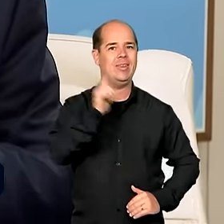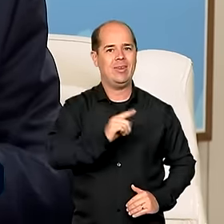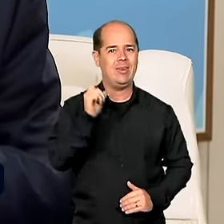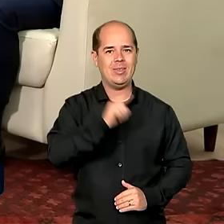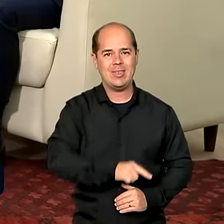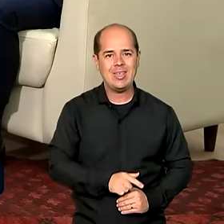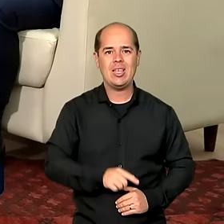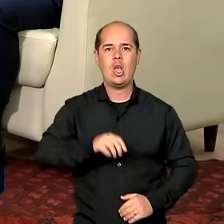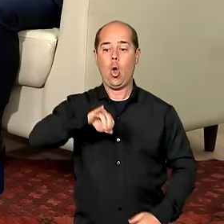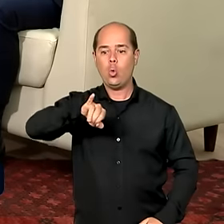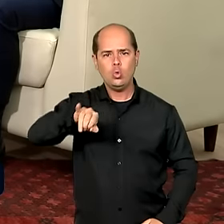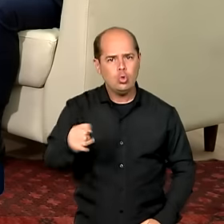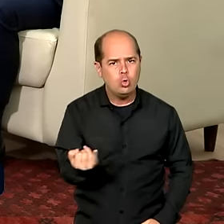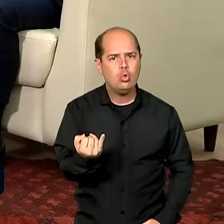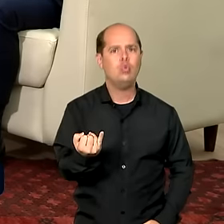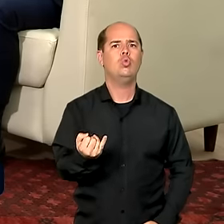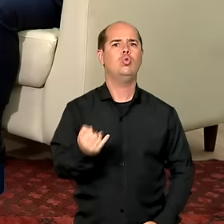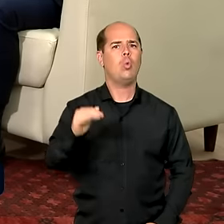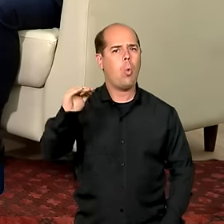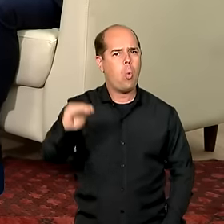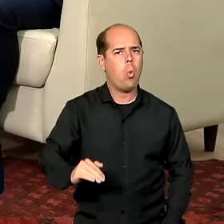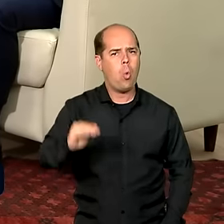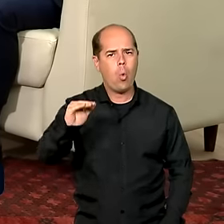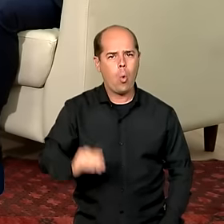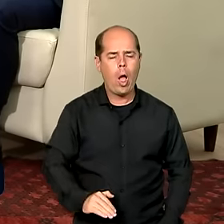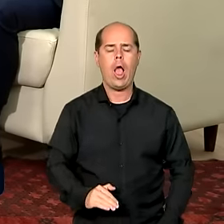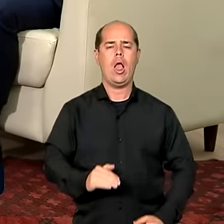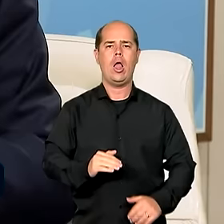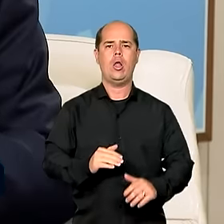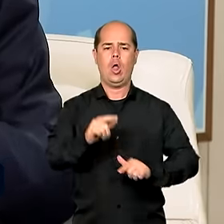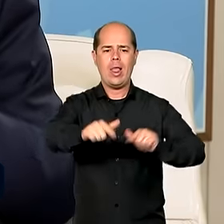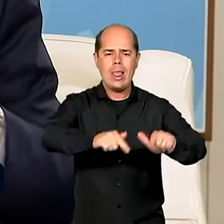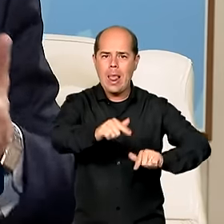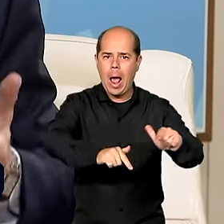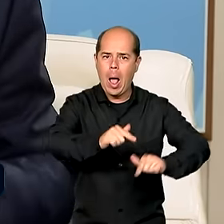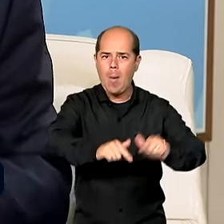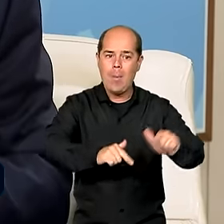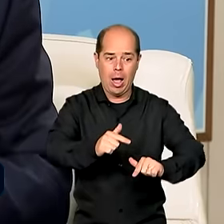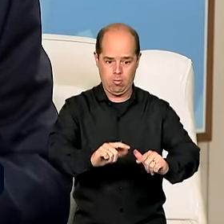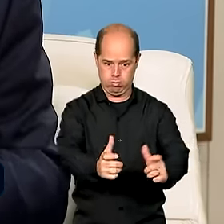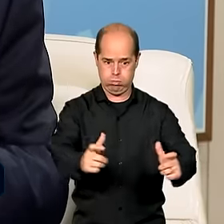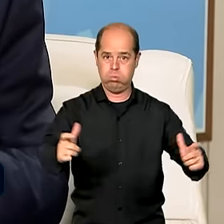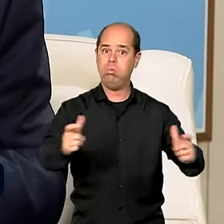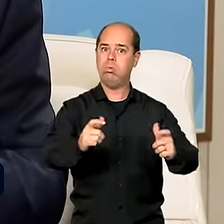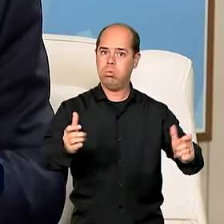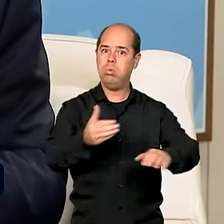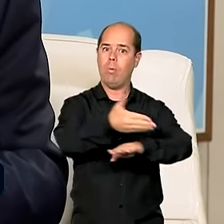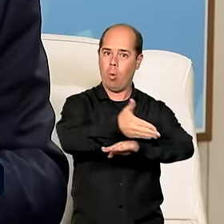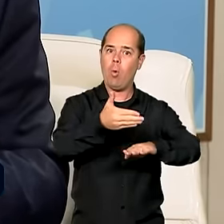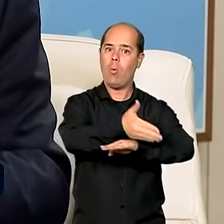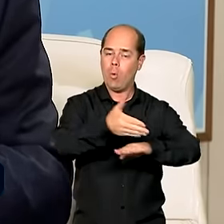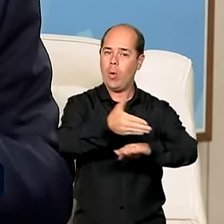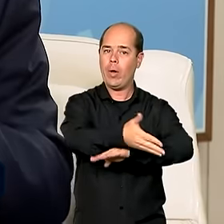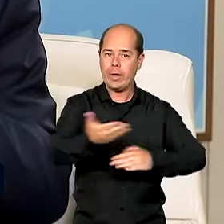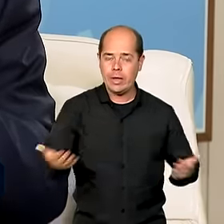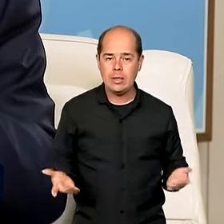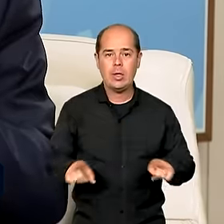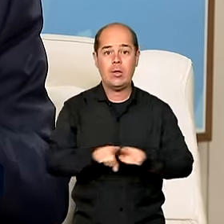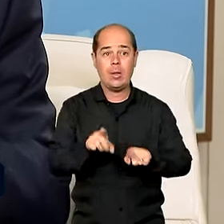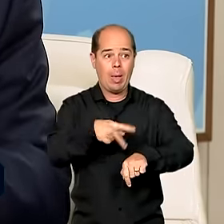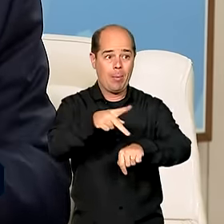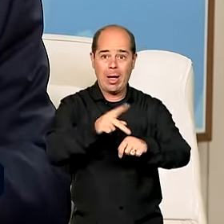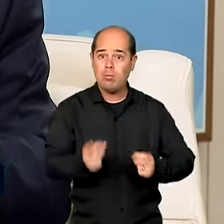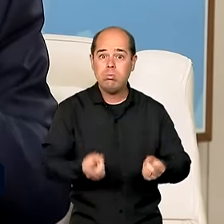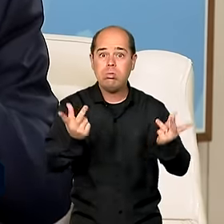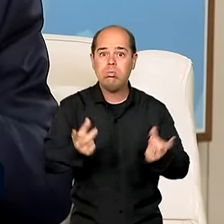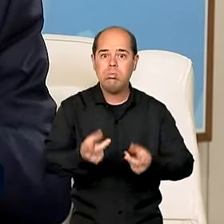cresceu o emprego cresceu o risco Brasil caiu e as exportações batemos recorde nós vamos